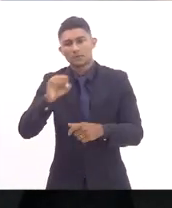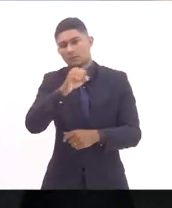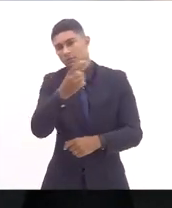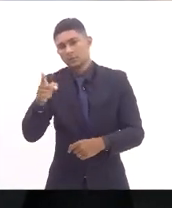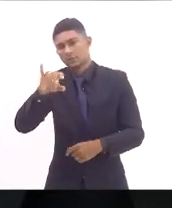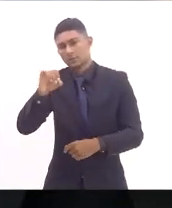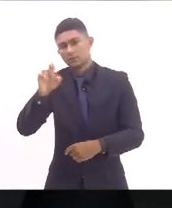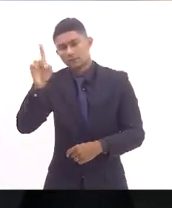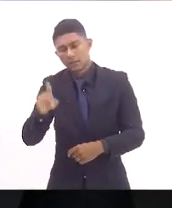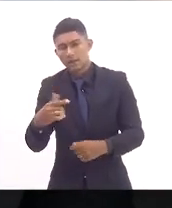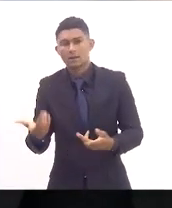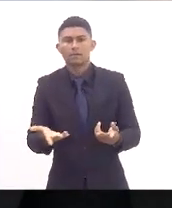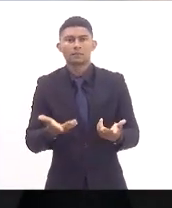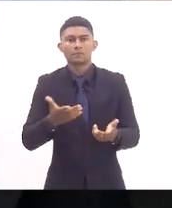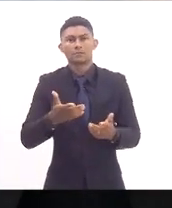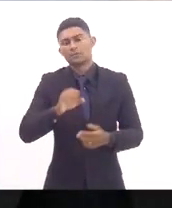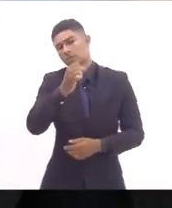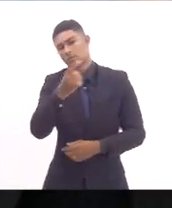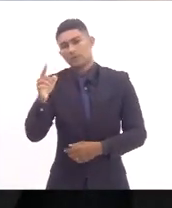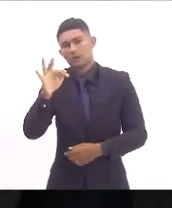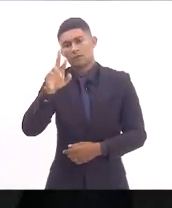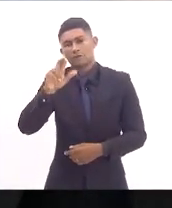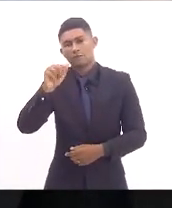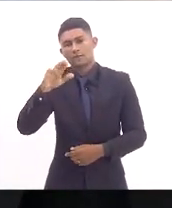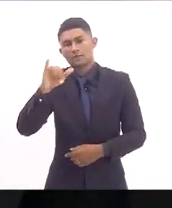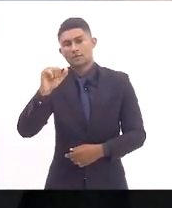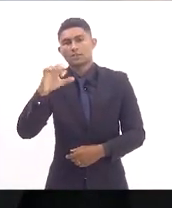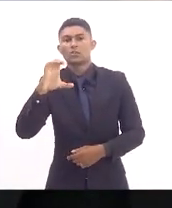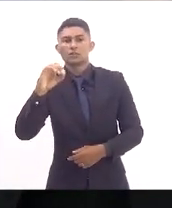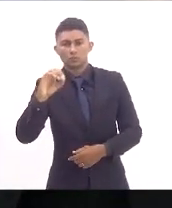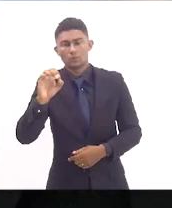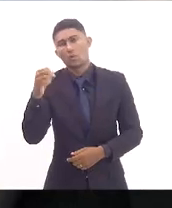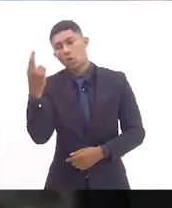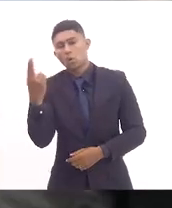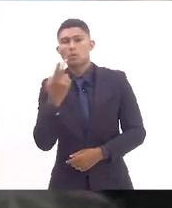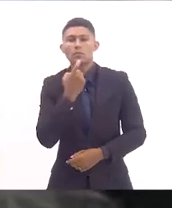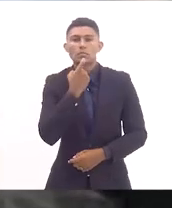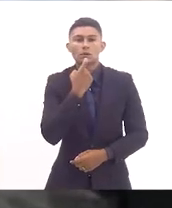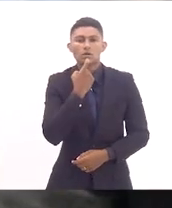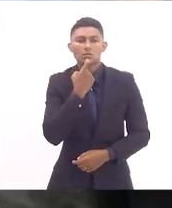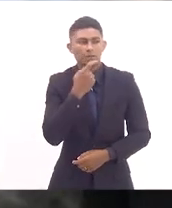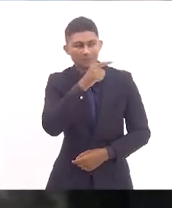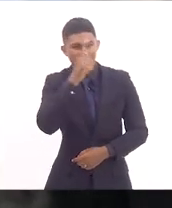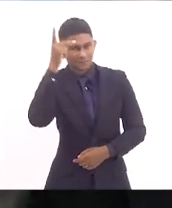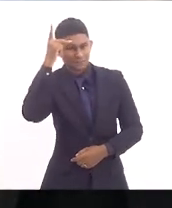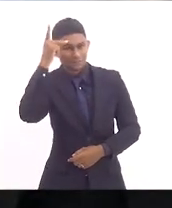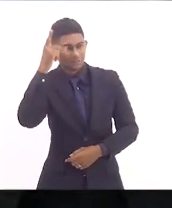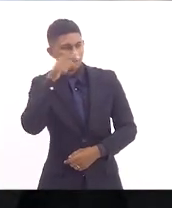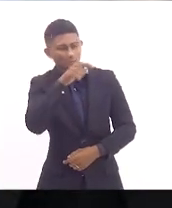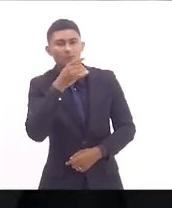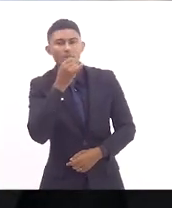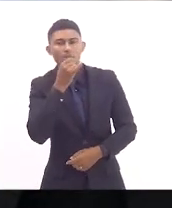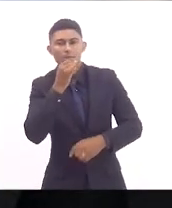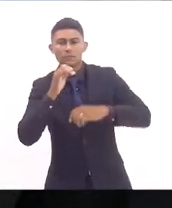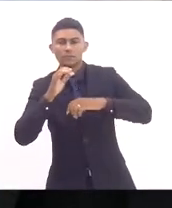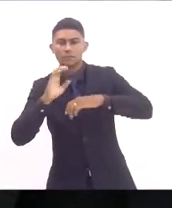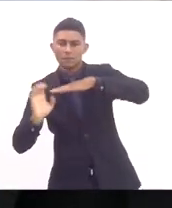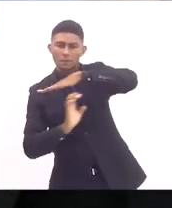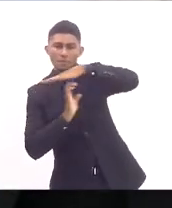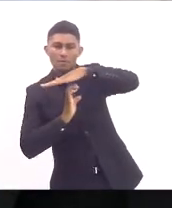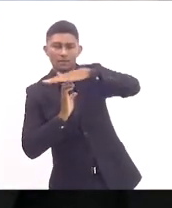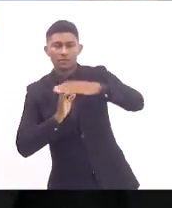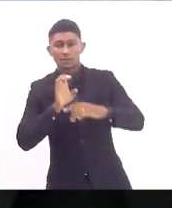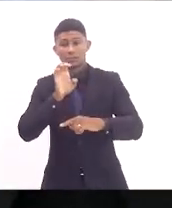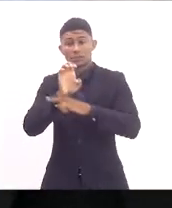São Francisco Itabapoana logo a seguir Vem Espírito Santo ou aqui perto perto de São Paulo instalar empresa no outro estado